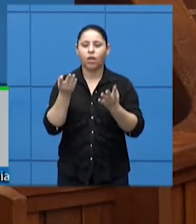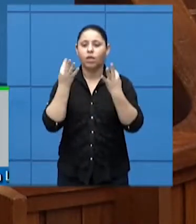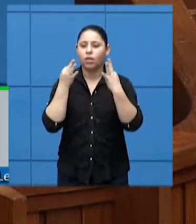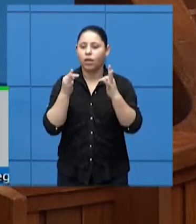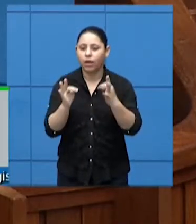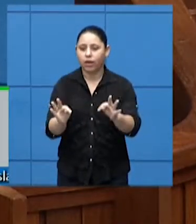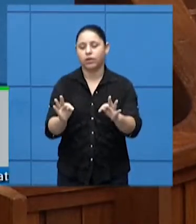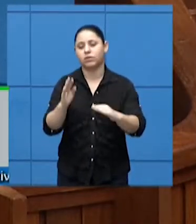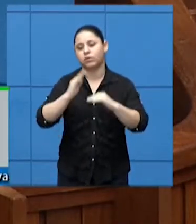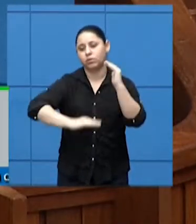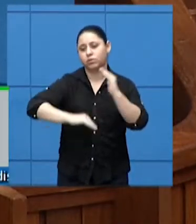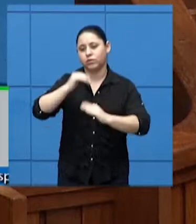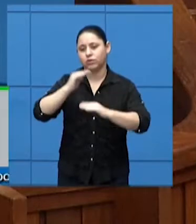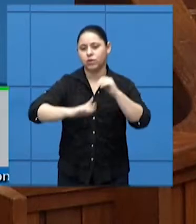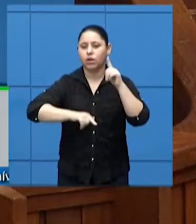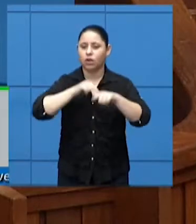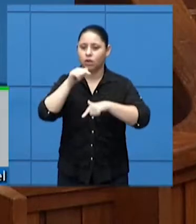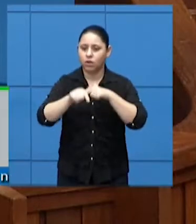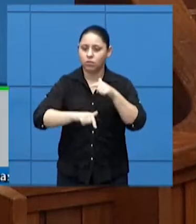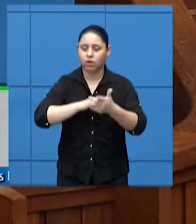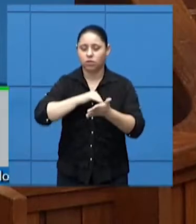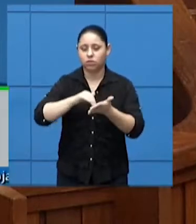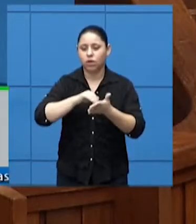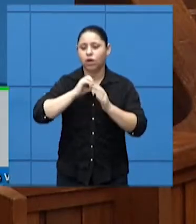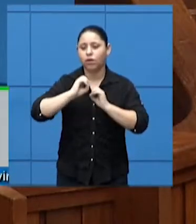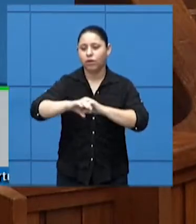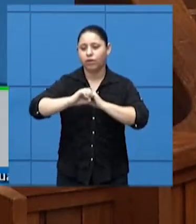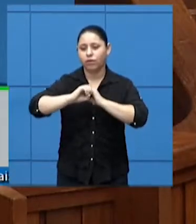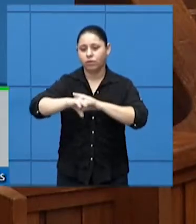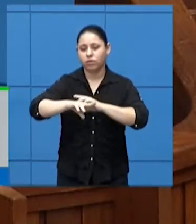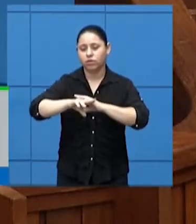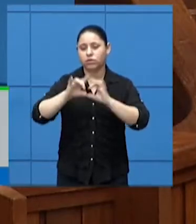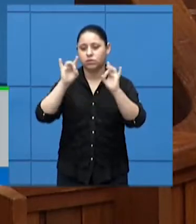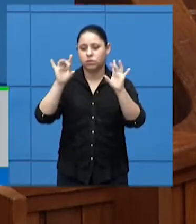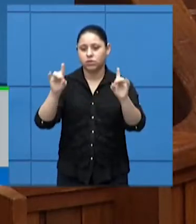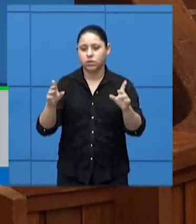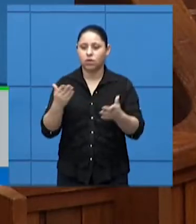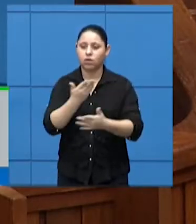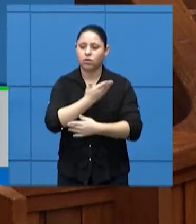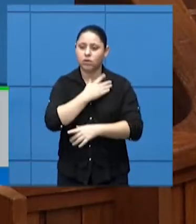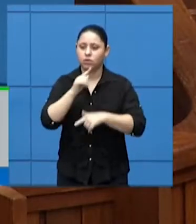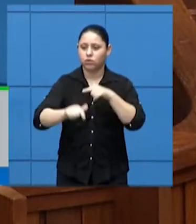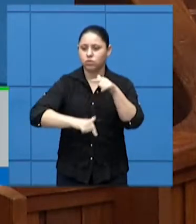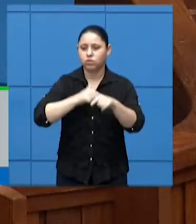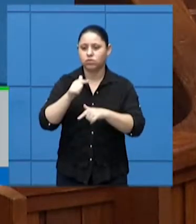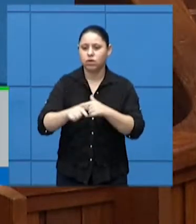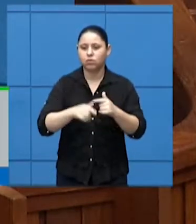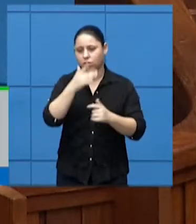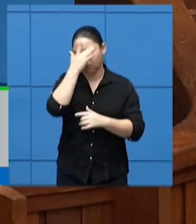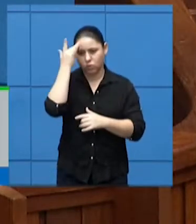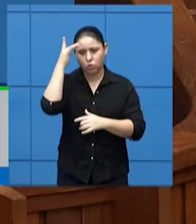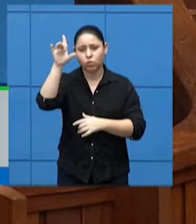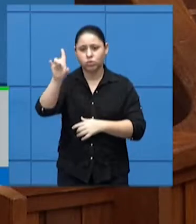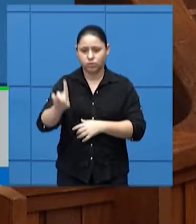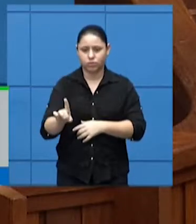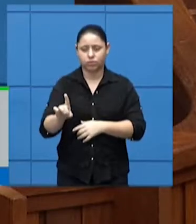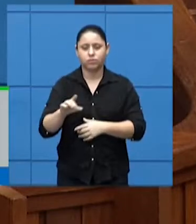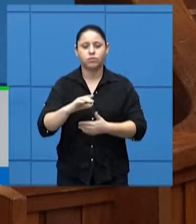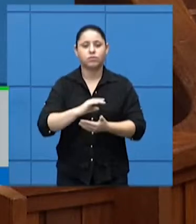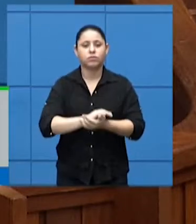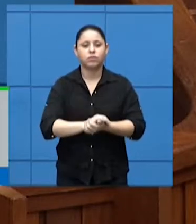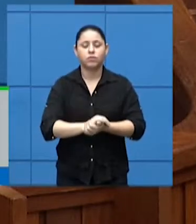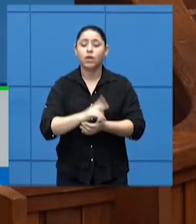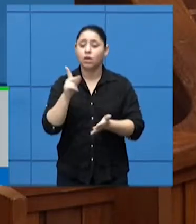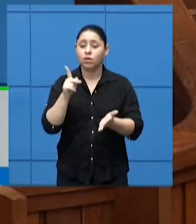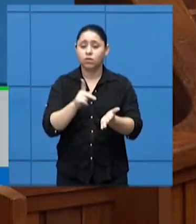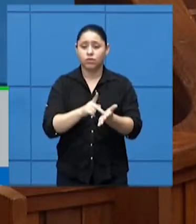técnicos e profissionais que trabalham na educação especial, amigos do trabalho das pessoas com deficiência.